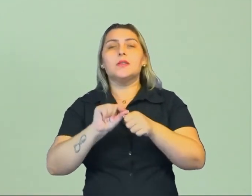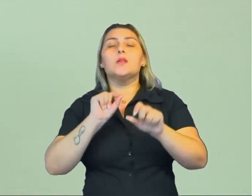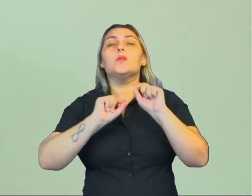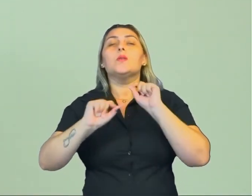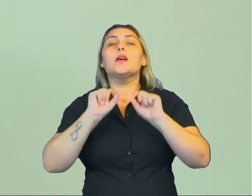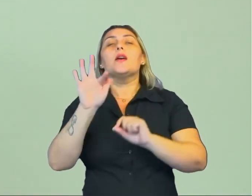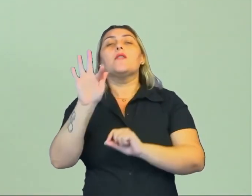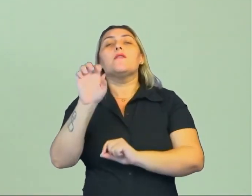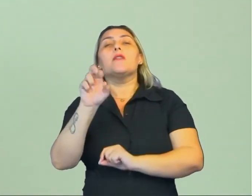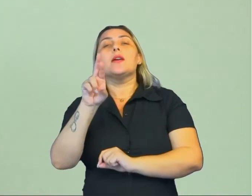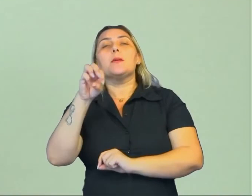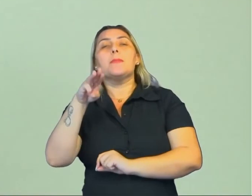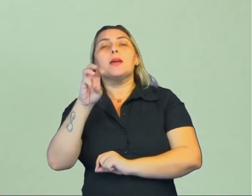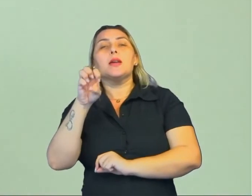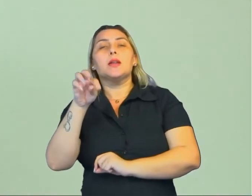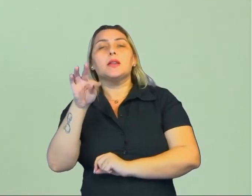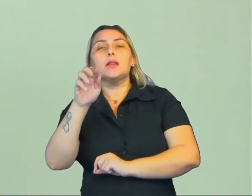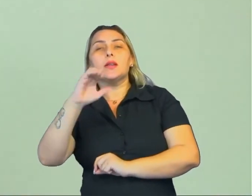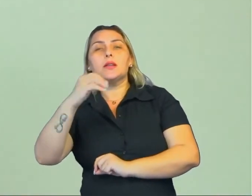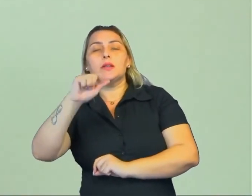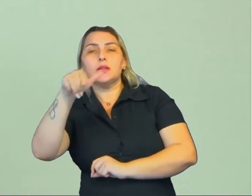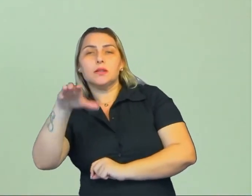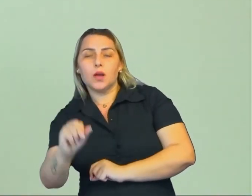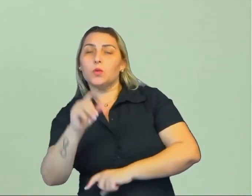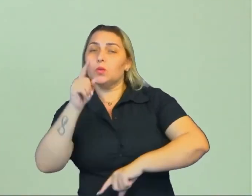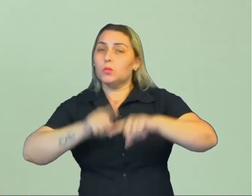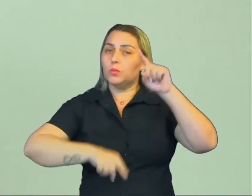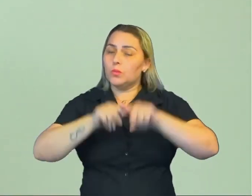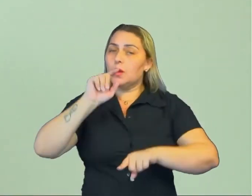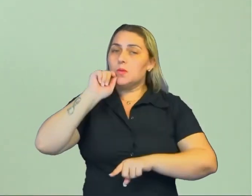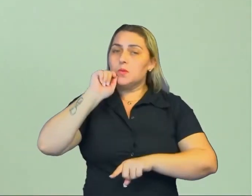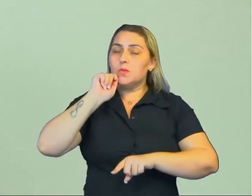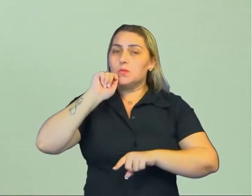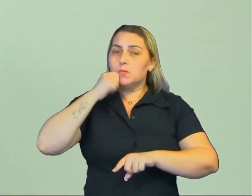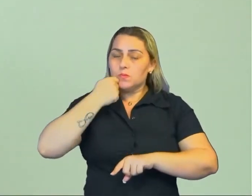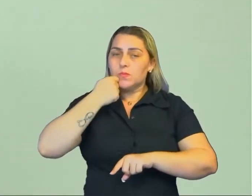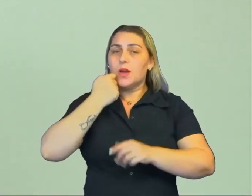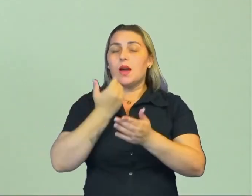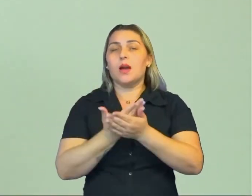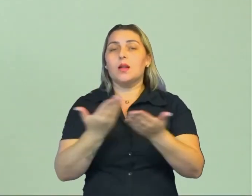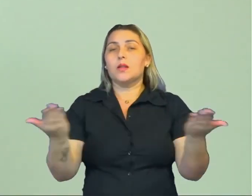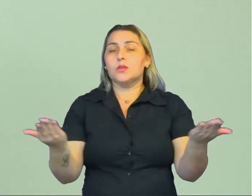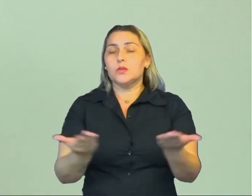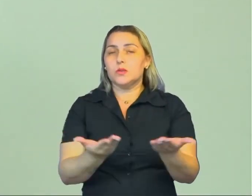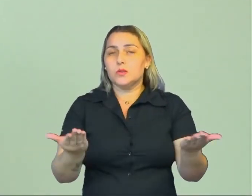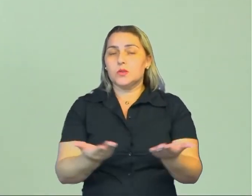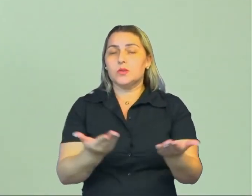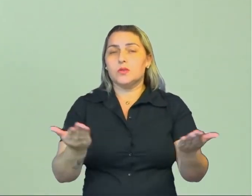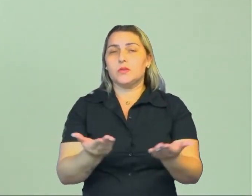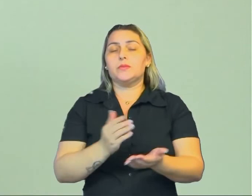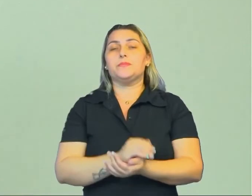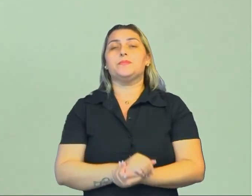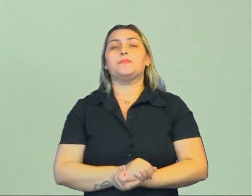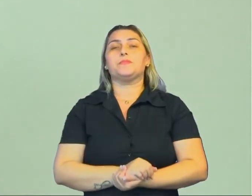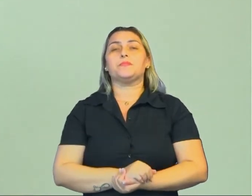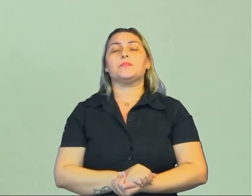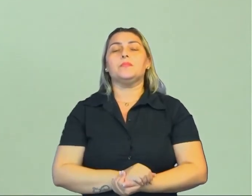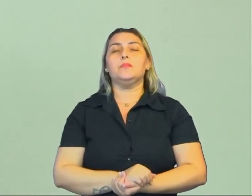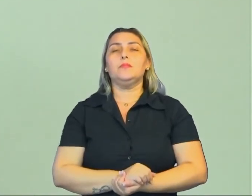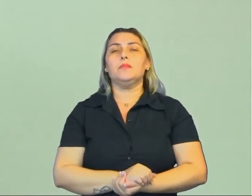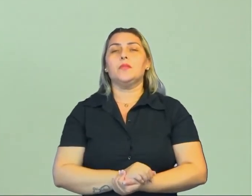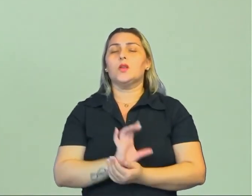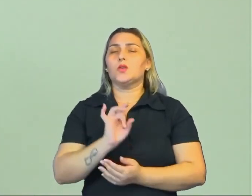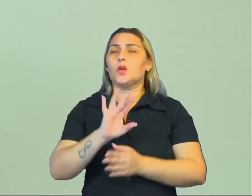que? A fermentação daquele produto. Então, assim, a aula de hoje, ela foi